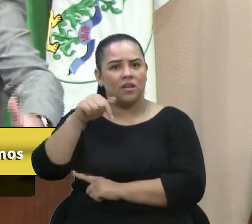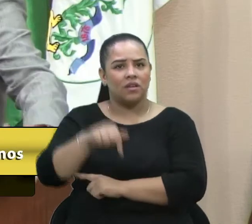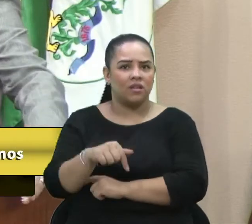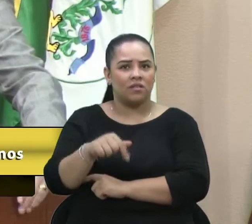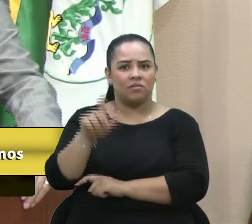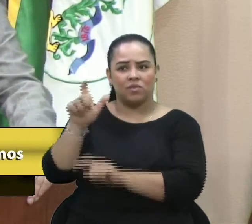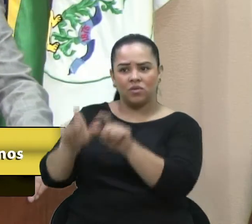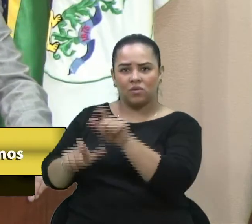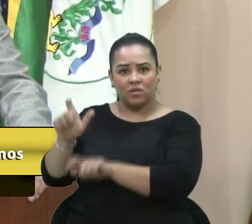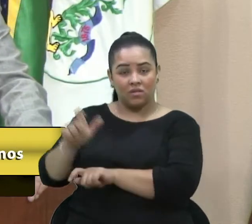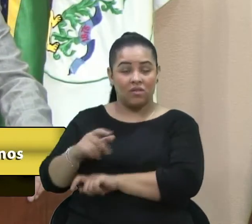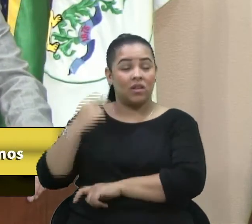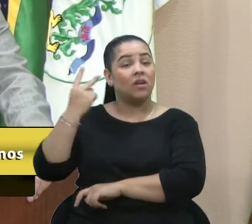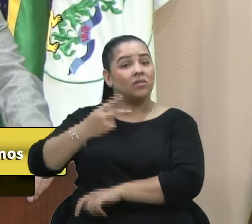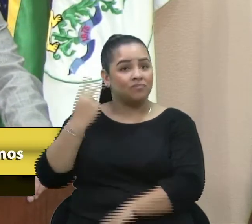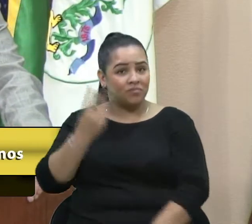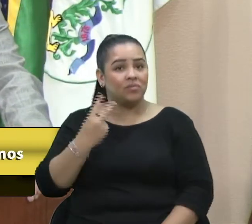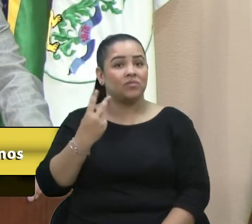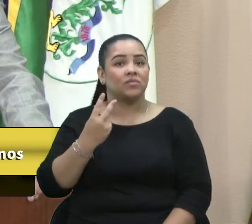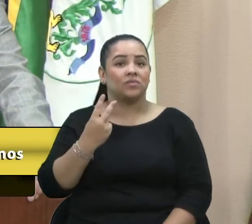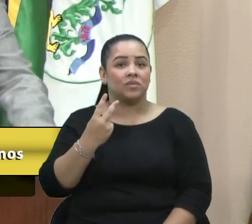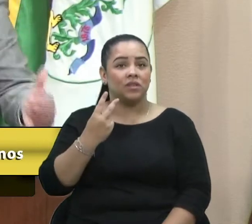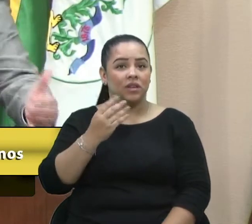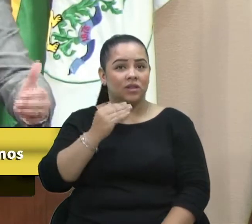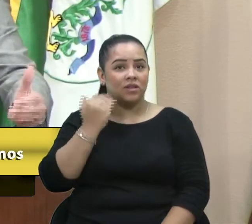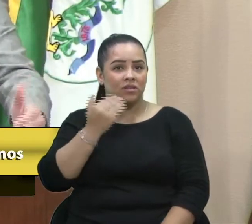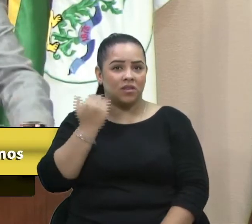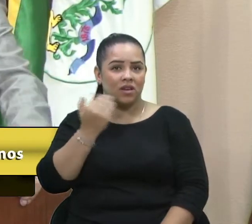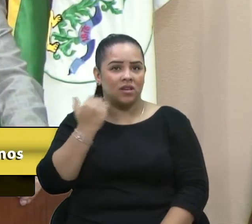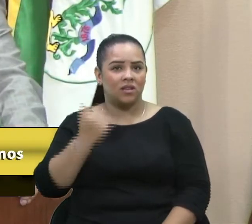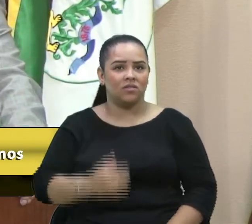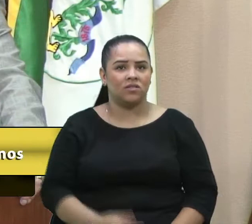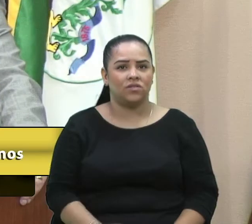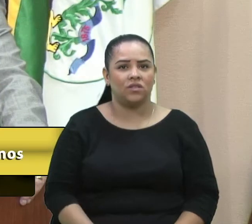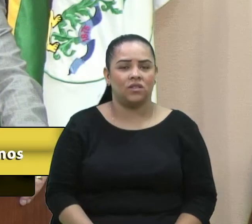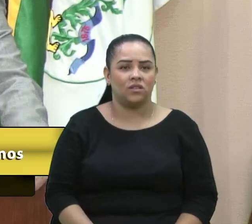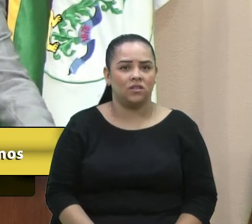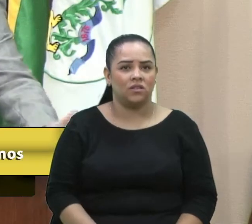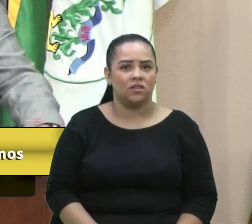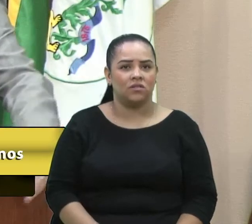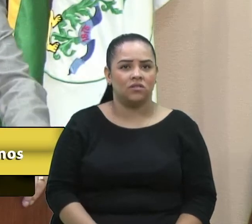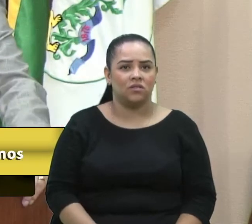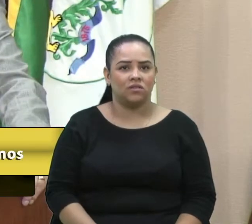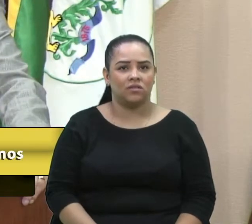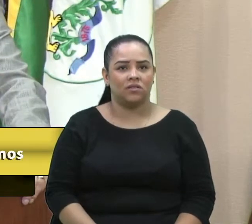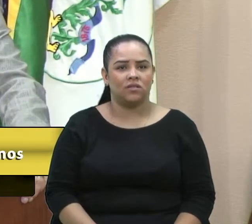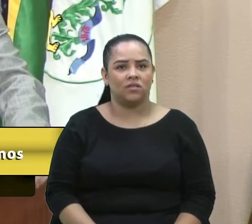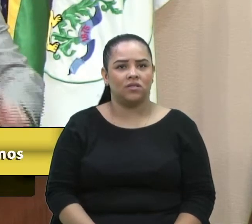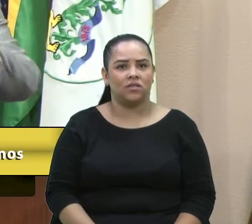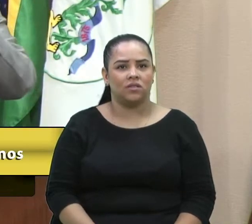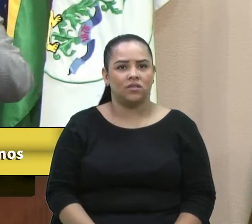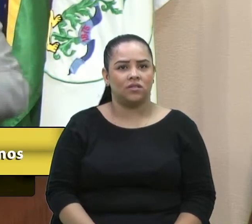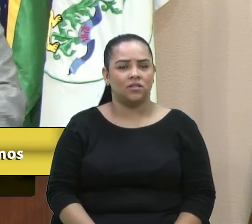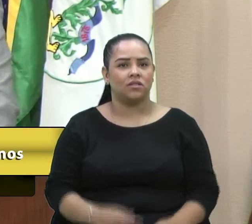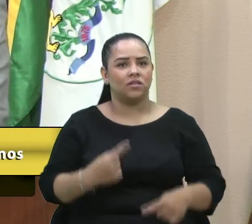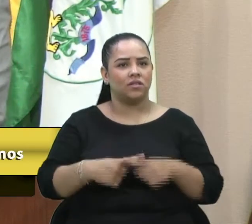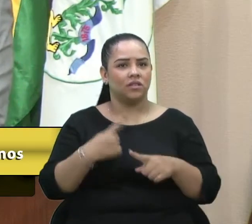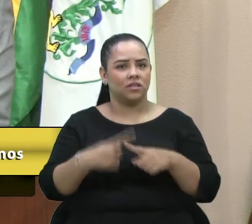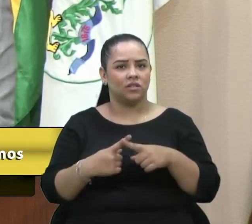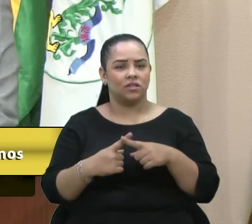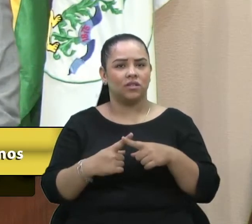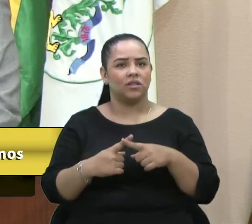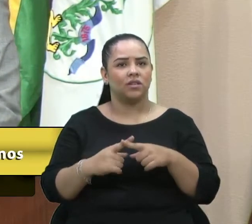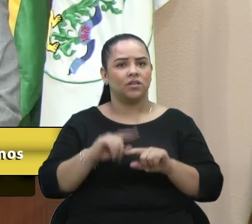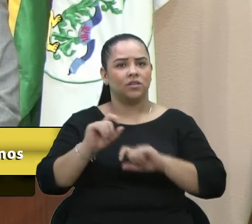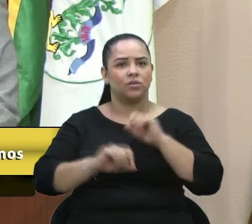pessoas, vereador Marcon, se sentem, infelizmente, vulneráveis. E diga-se de passagem, o que